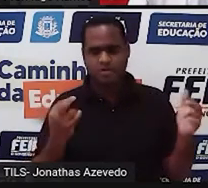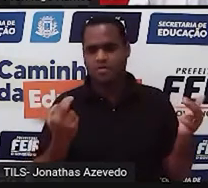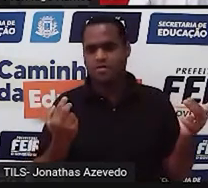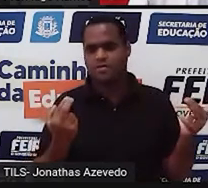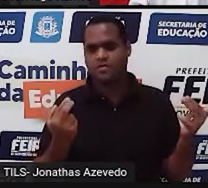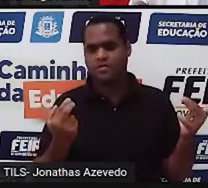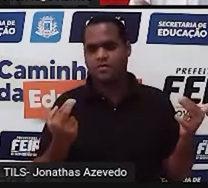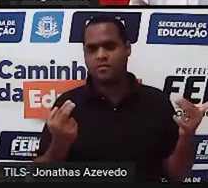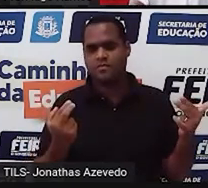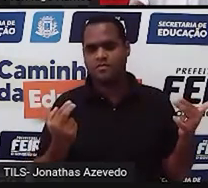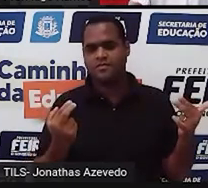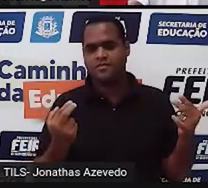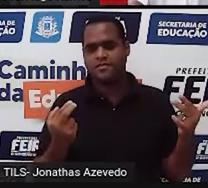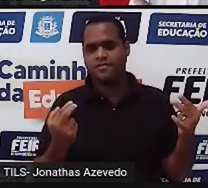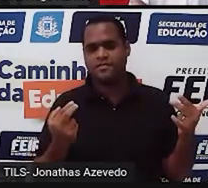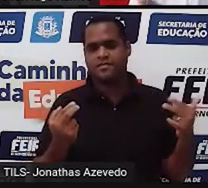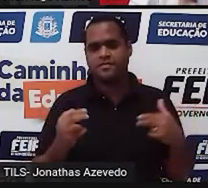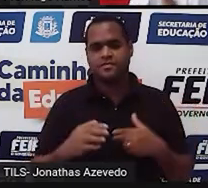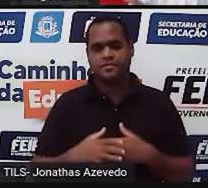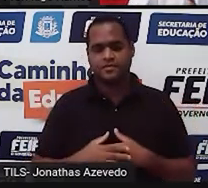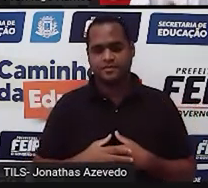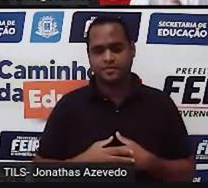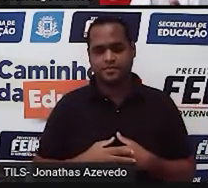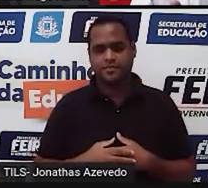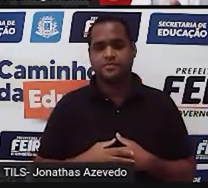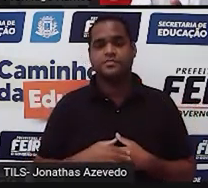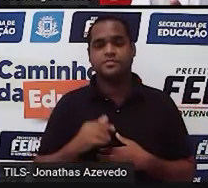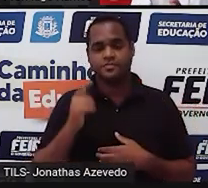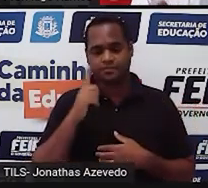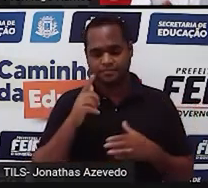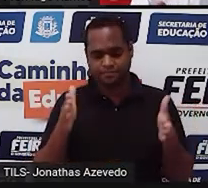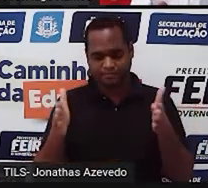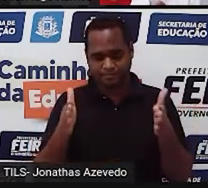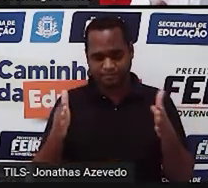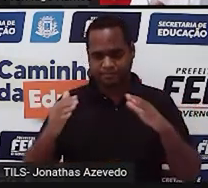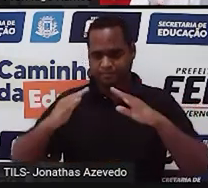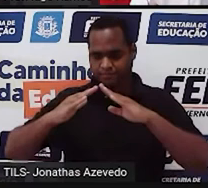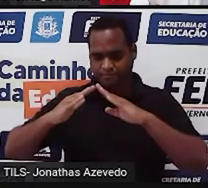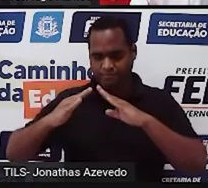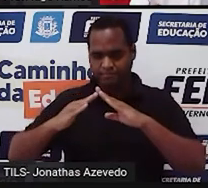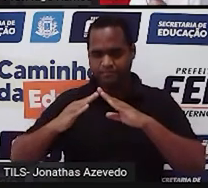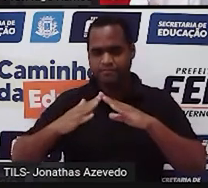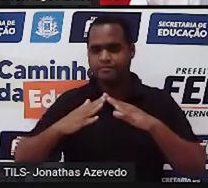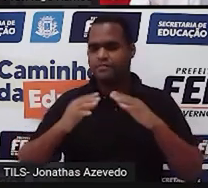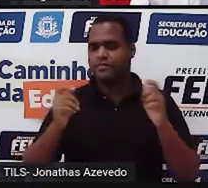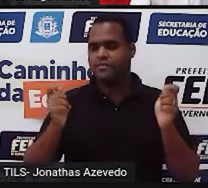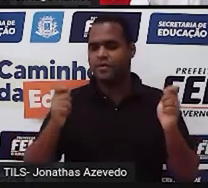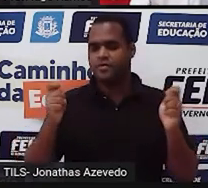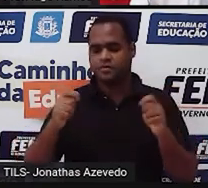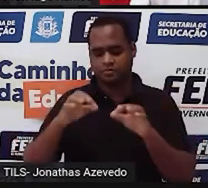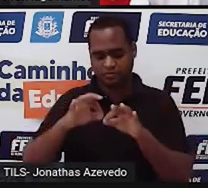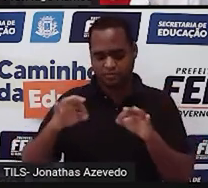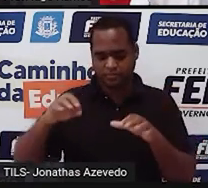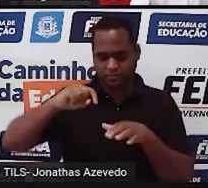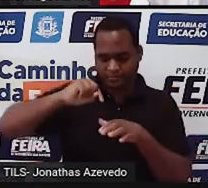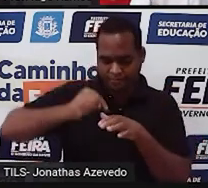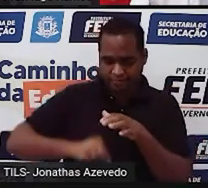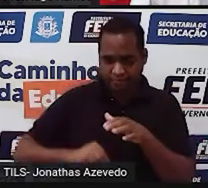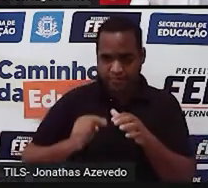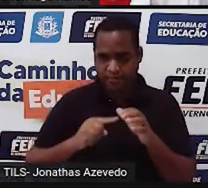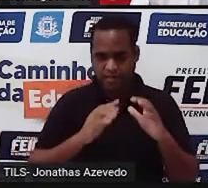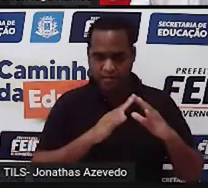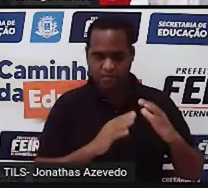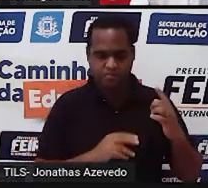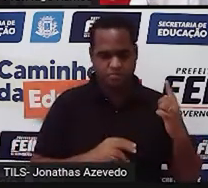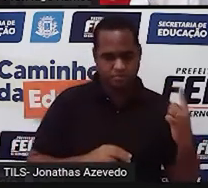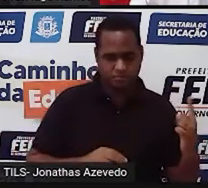né é entre as casas aí tá vai ter que a distância do poço até a casa não